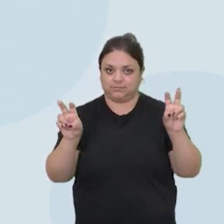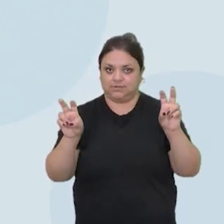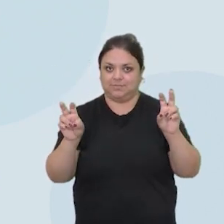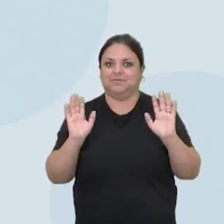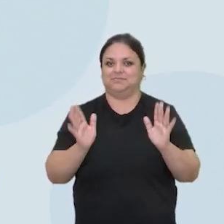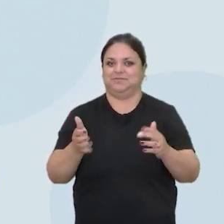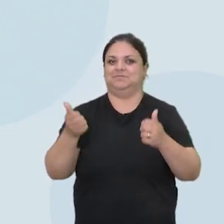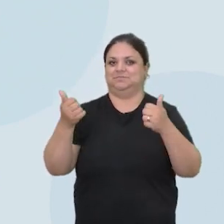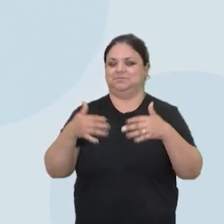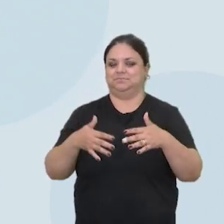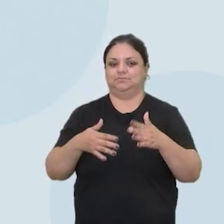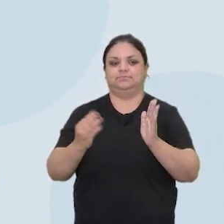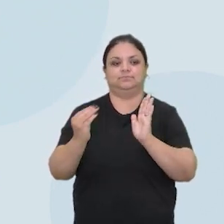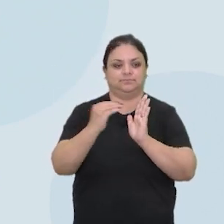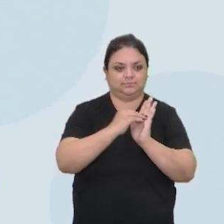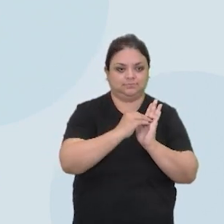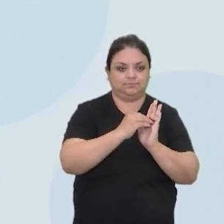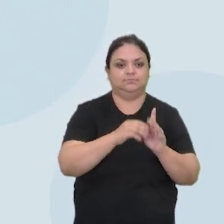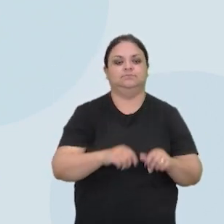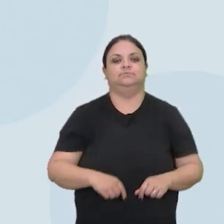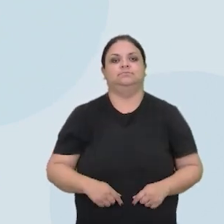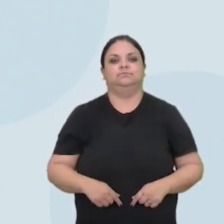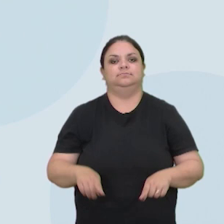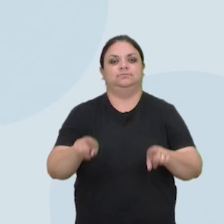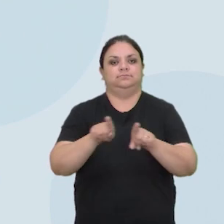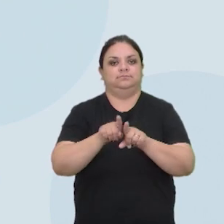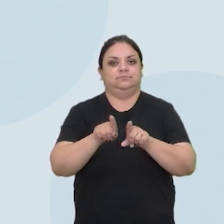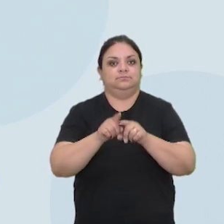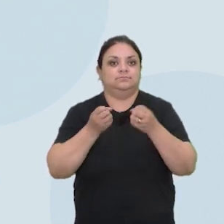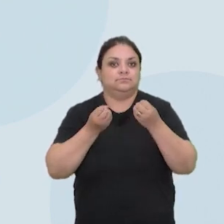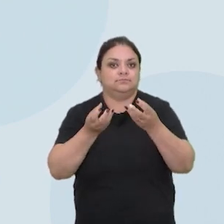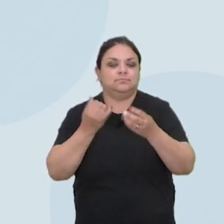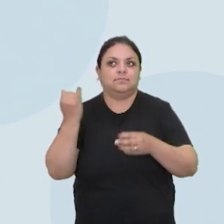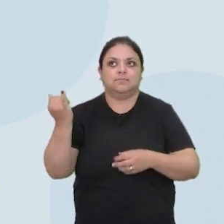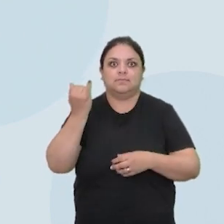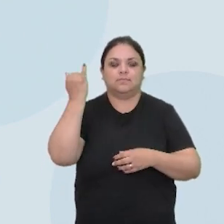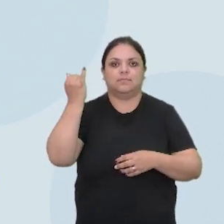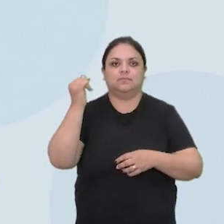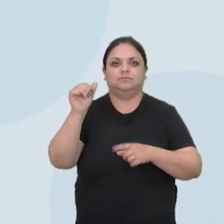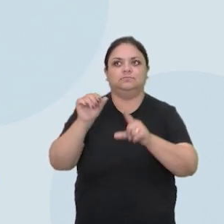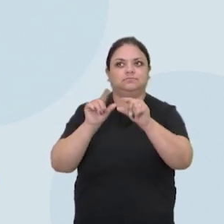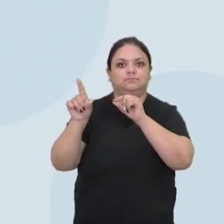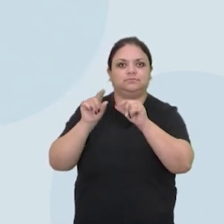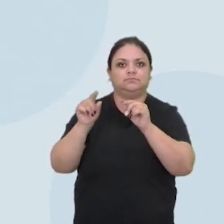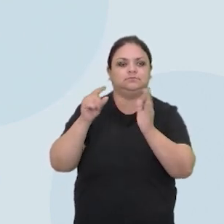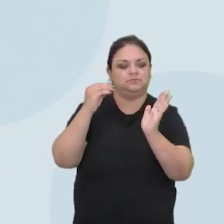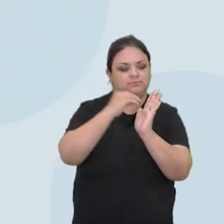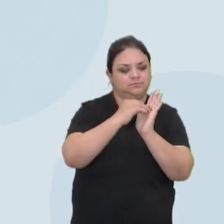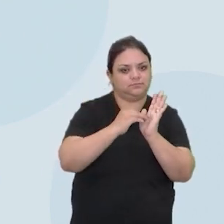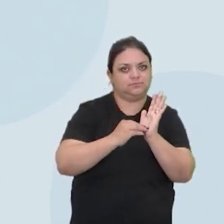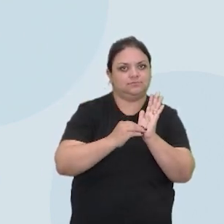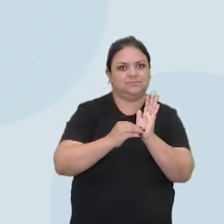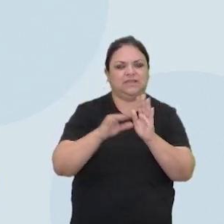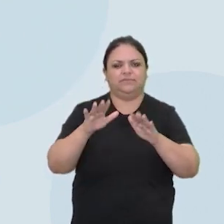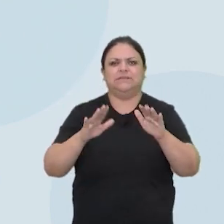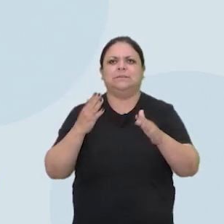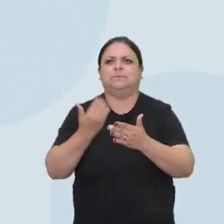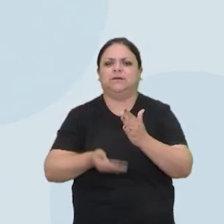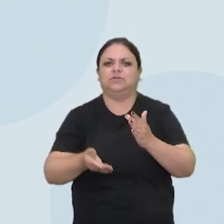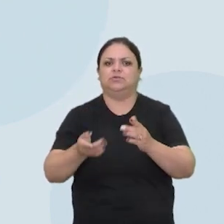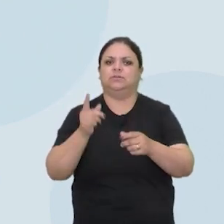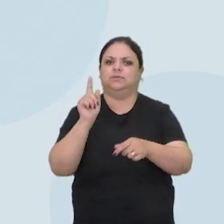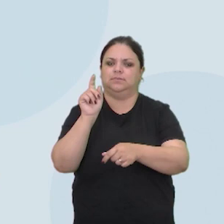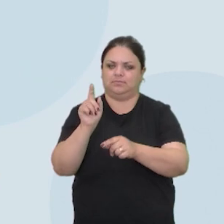de falar, para vocês, e, claro, as informações que a gente vai passar. Se for necessário, vocês pausem aí para fazer as